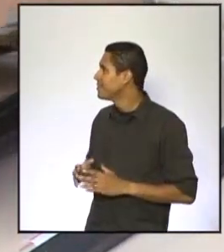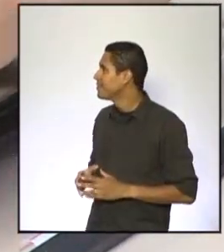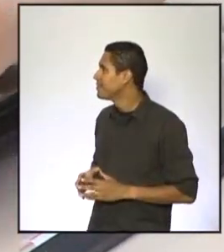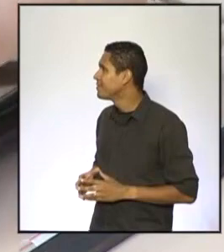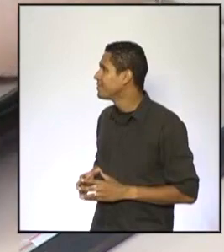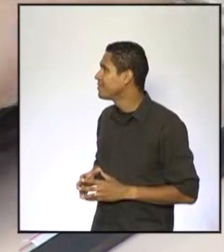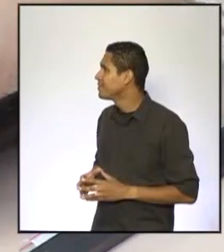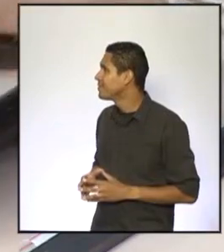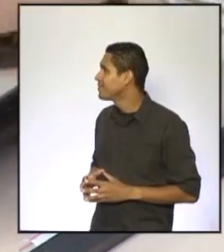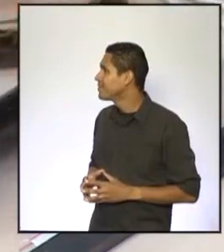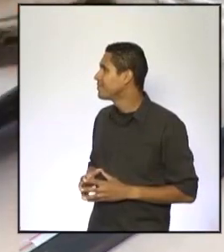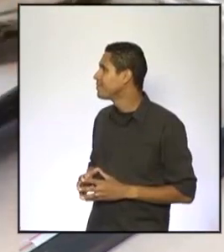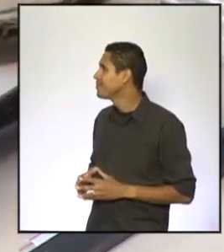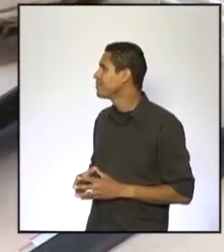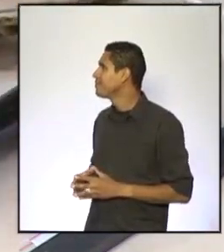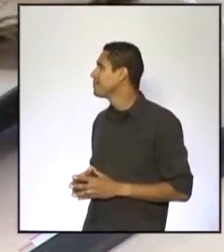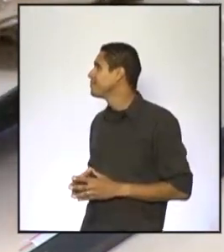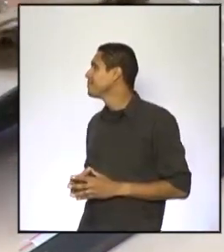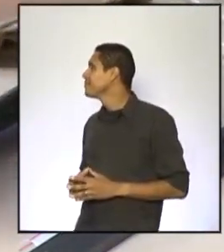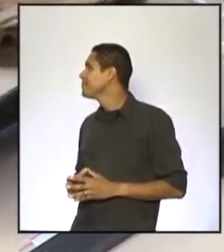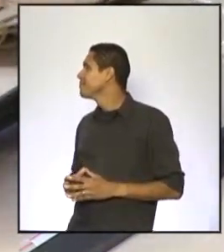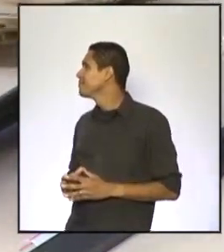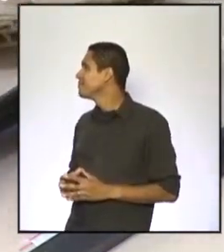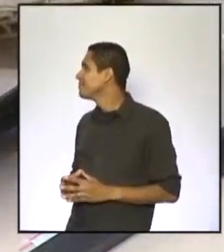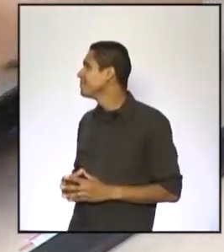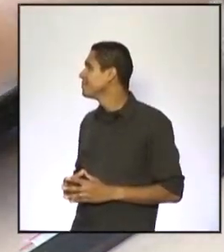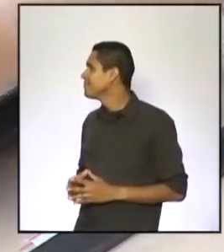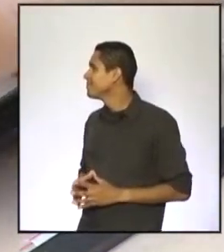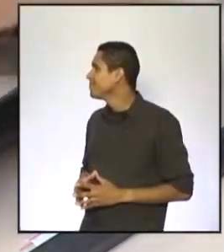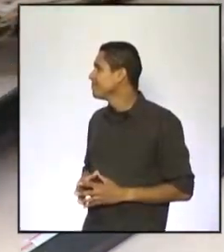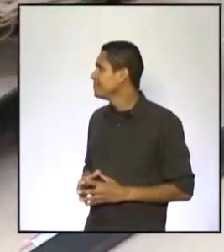os últimos detalhes da nossa mão.